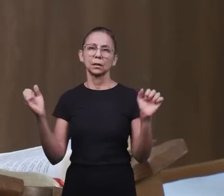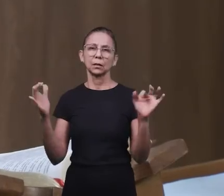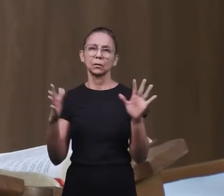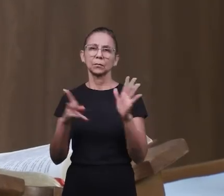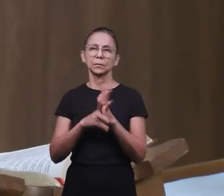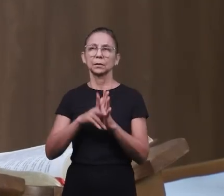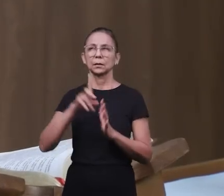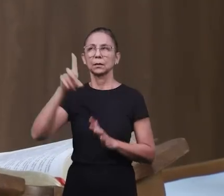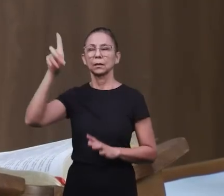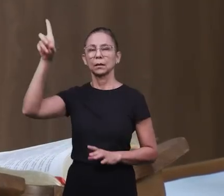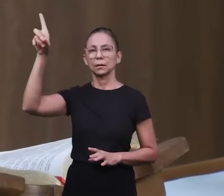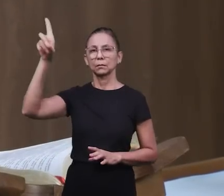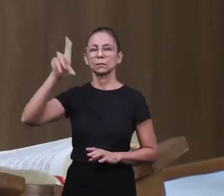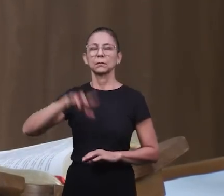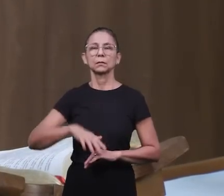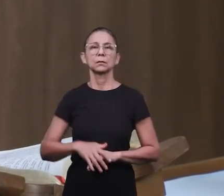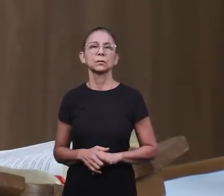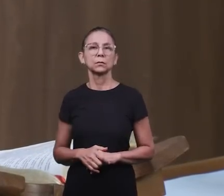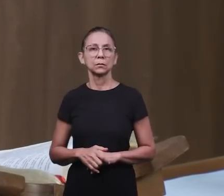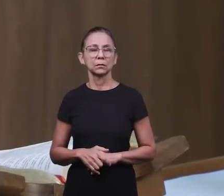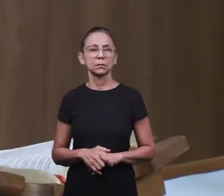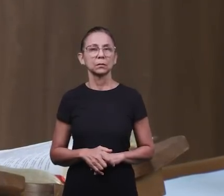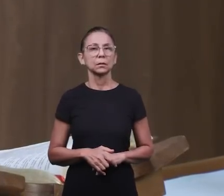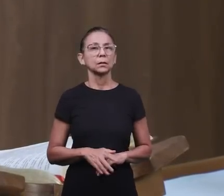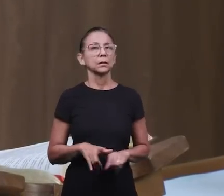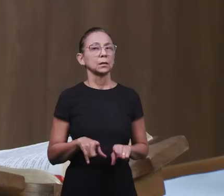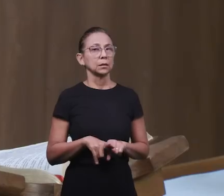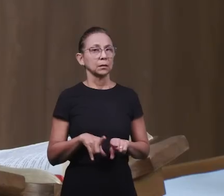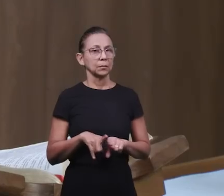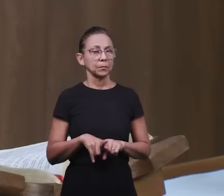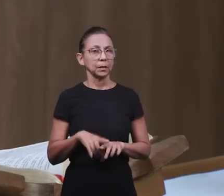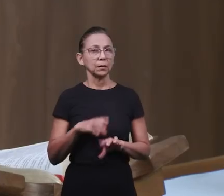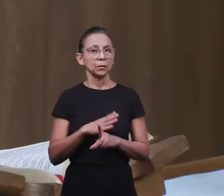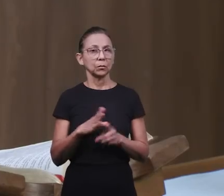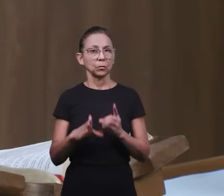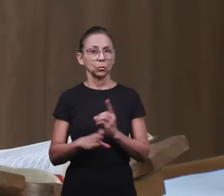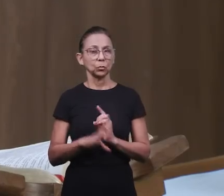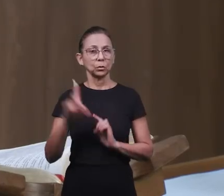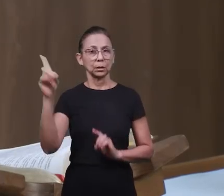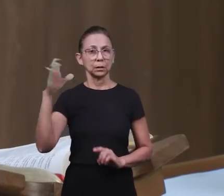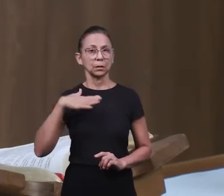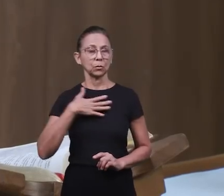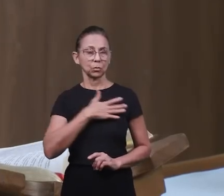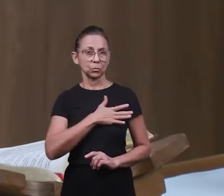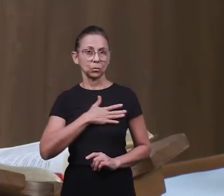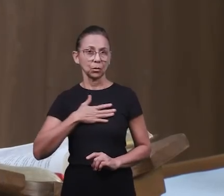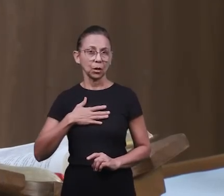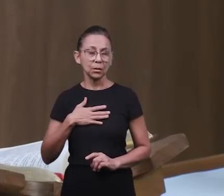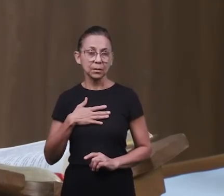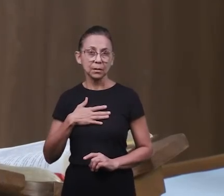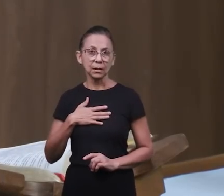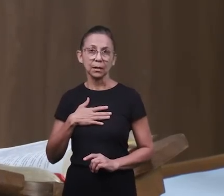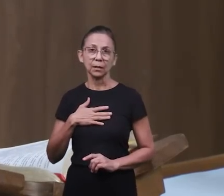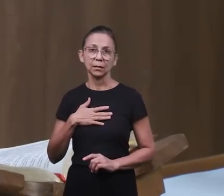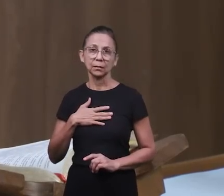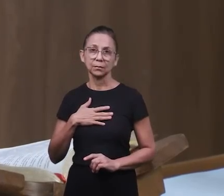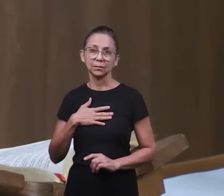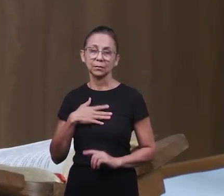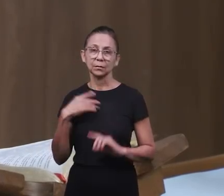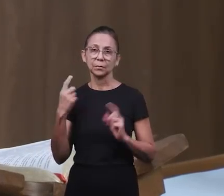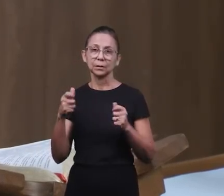glória pertence a Ele. O culto que agrada a Deus consiste em dar a Deus aquilo que primeiramente recebemos